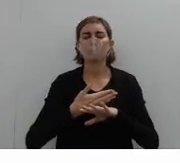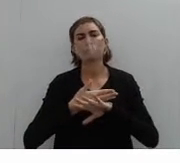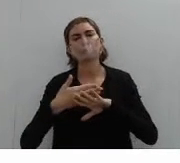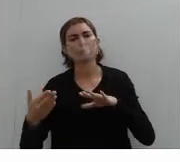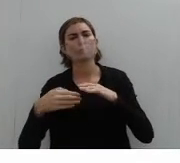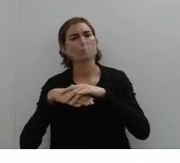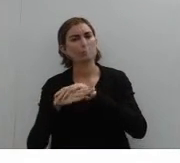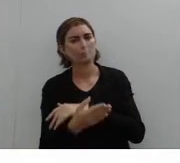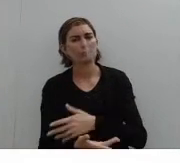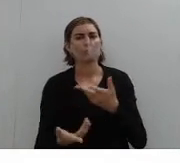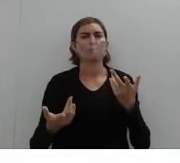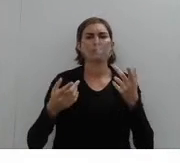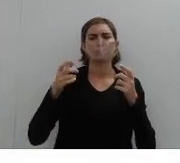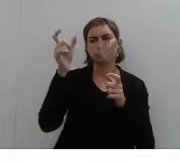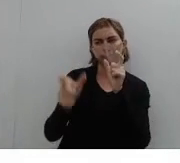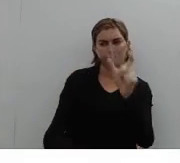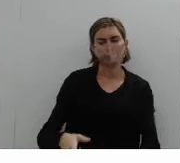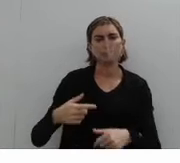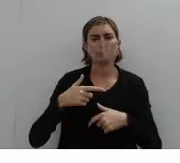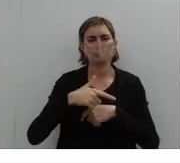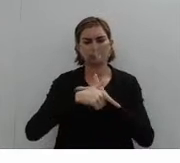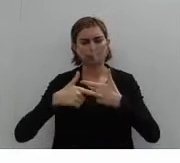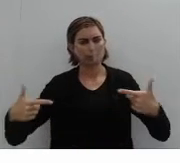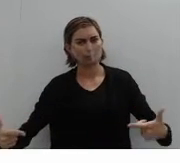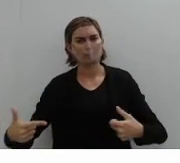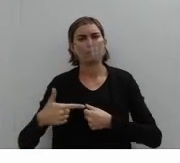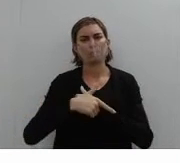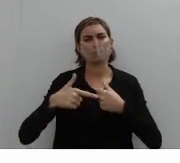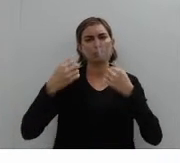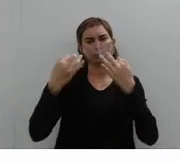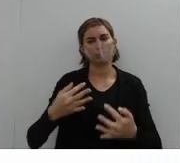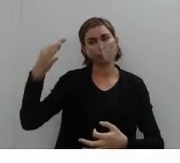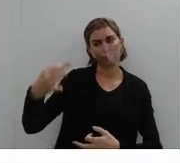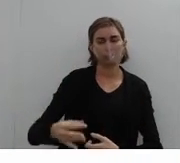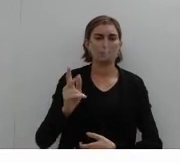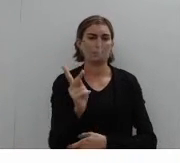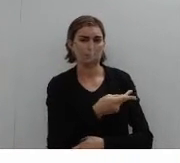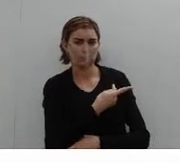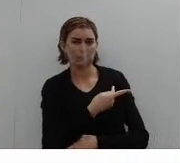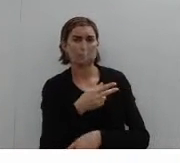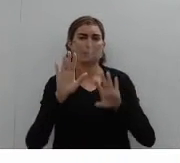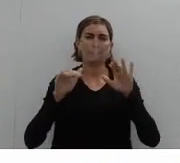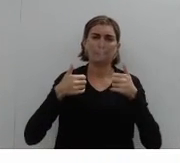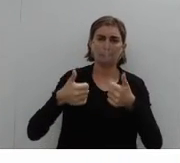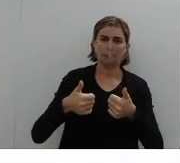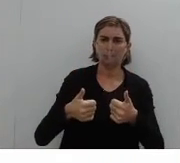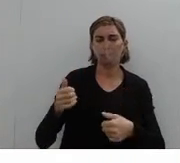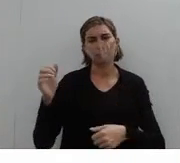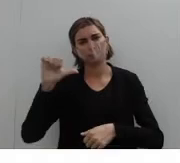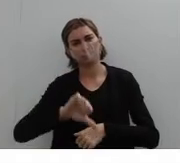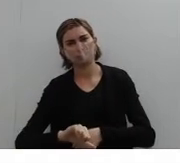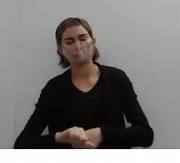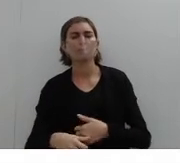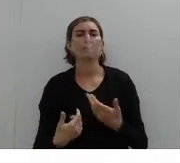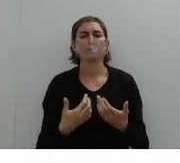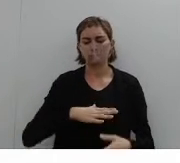e ser. A moral é quem determina o que é certo ou errado, o que é bem e o que é o mal. A